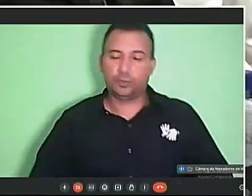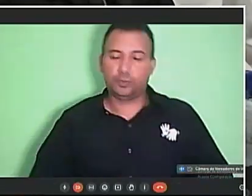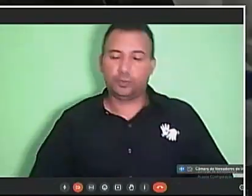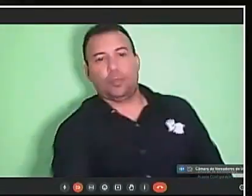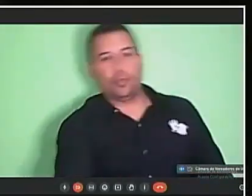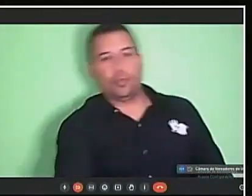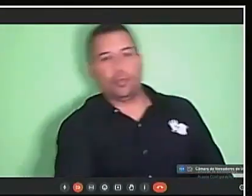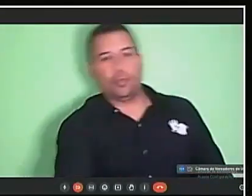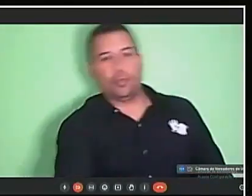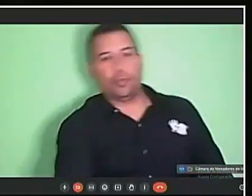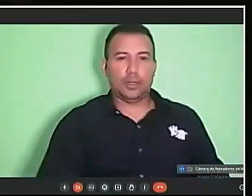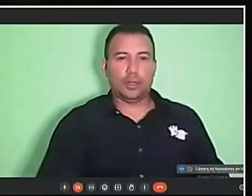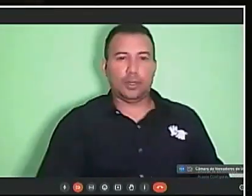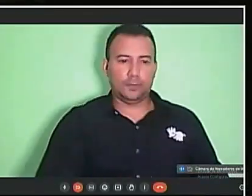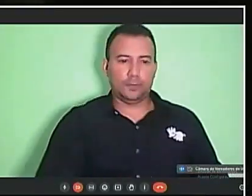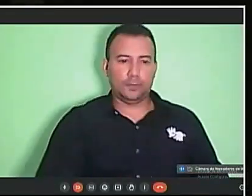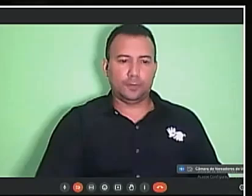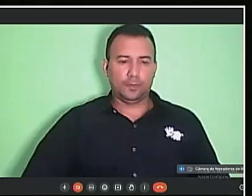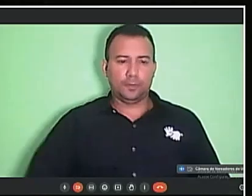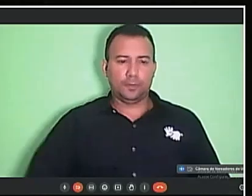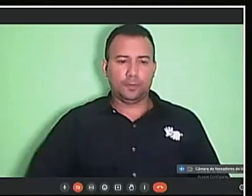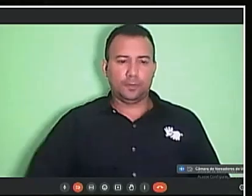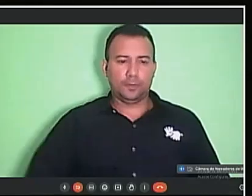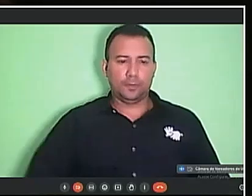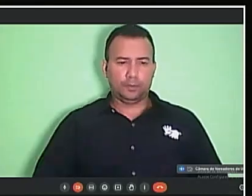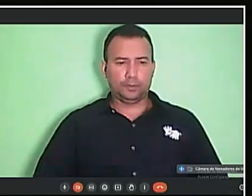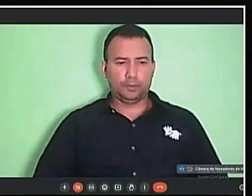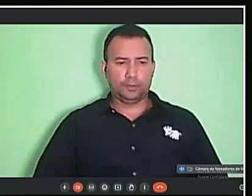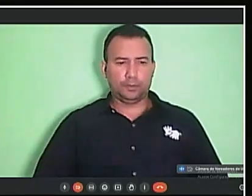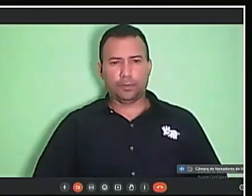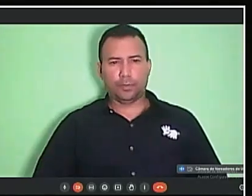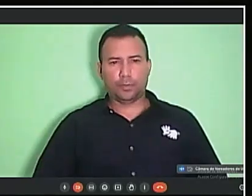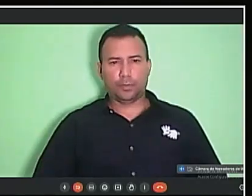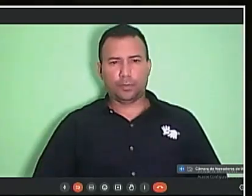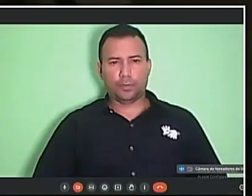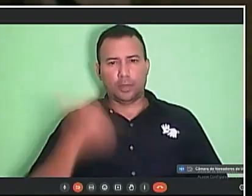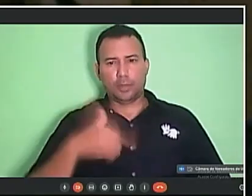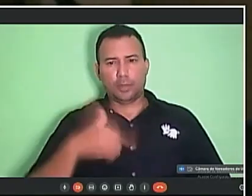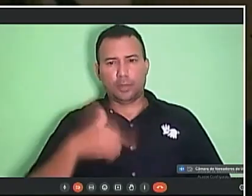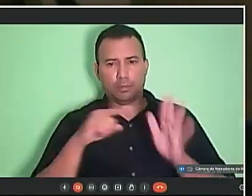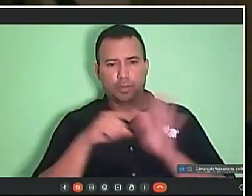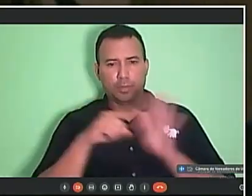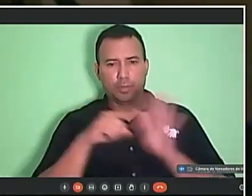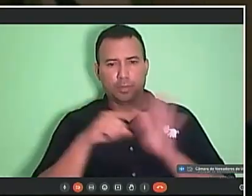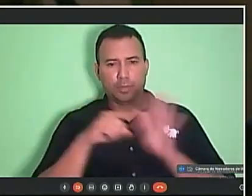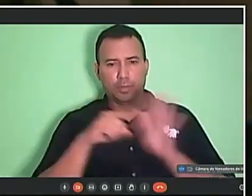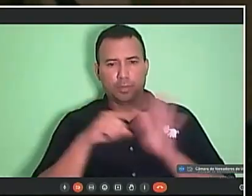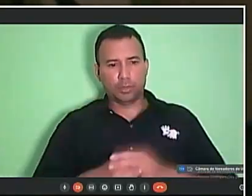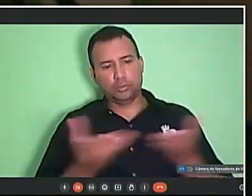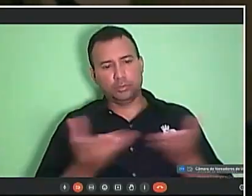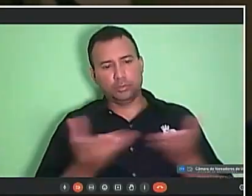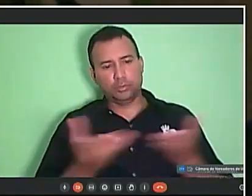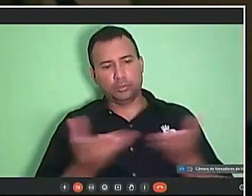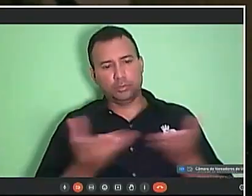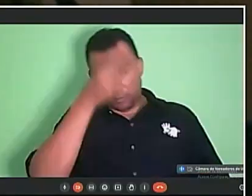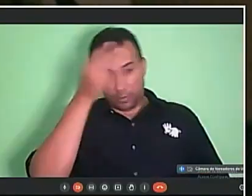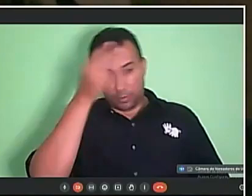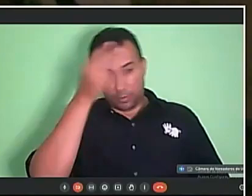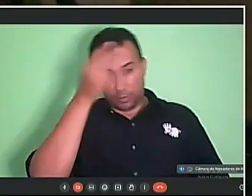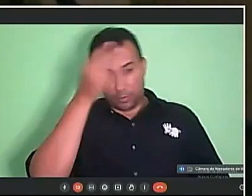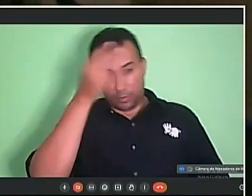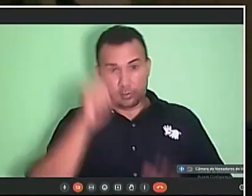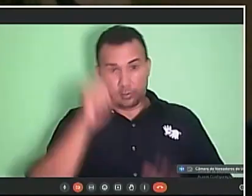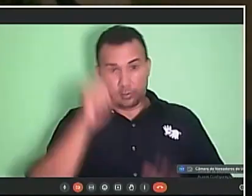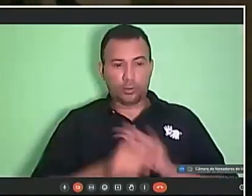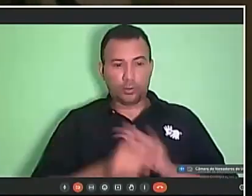Ok, obrigado, prefeito. Mais um questionamento direcionado aos excelentíssimos senhores prefeitos. Gostaríamos